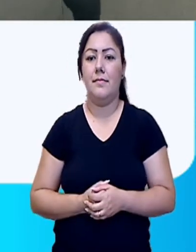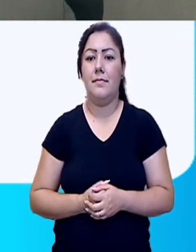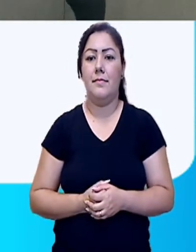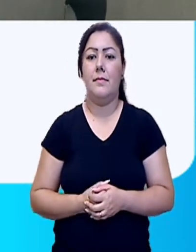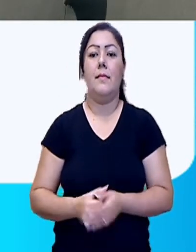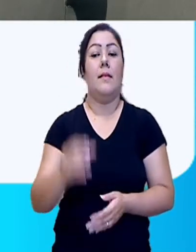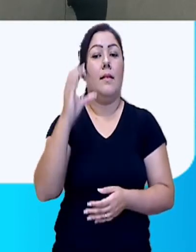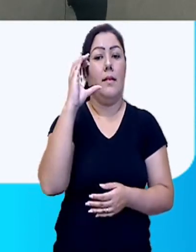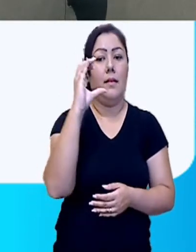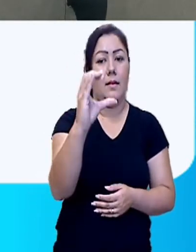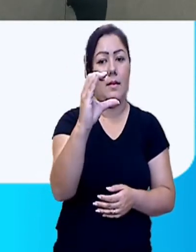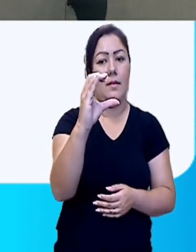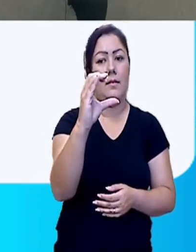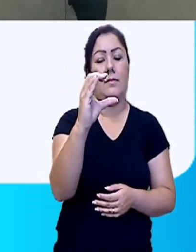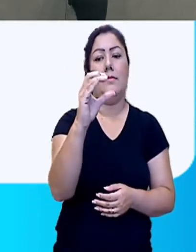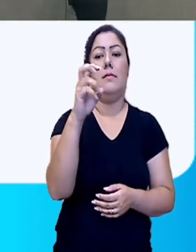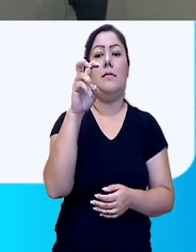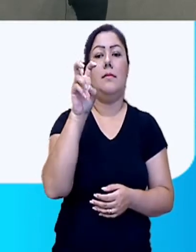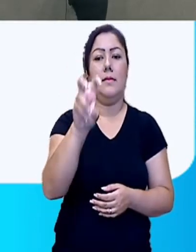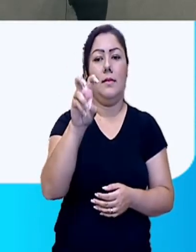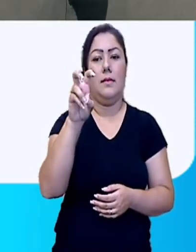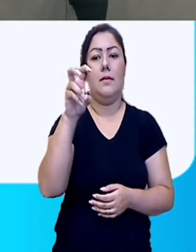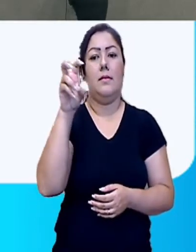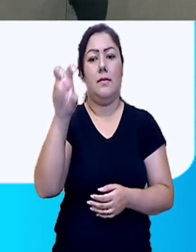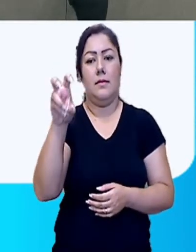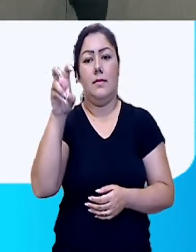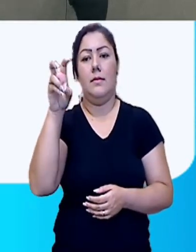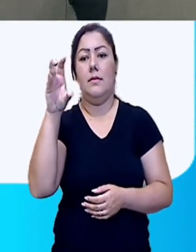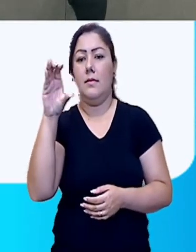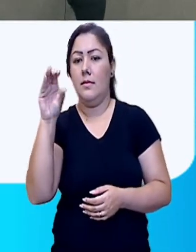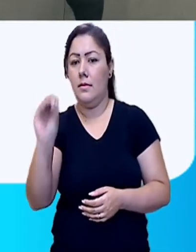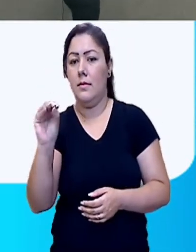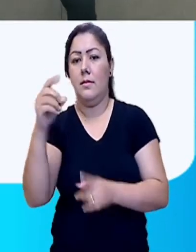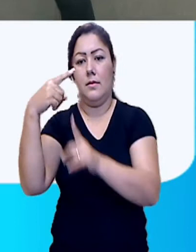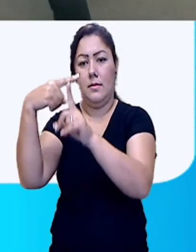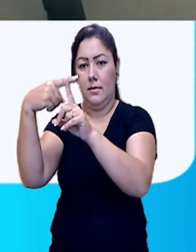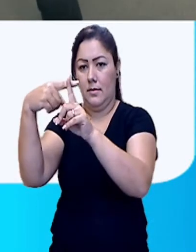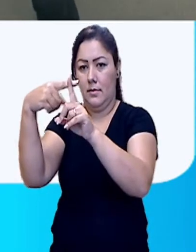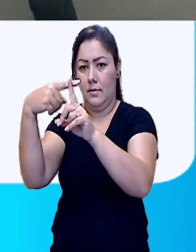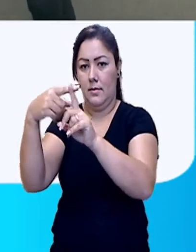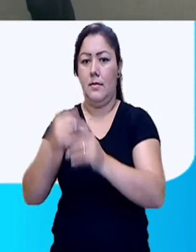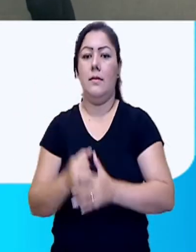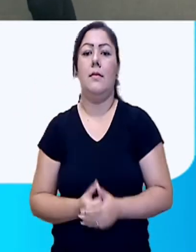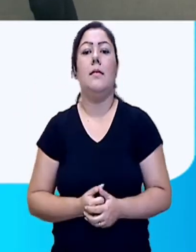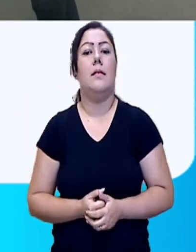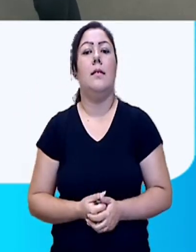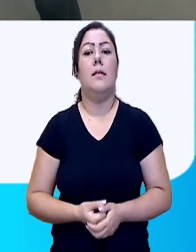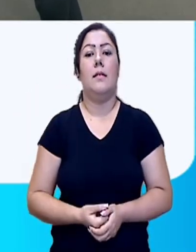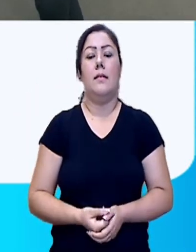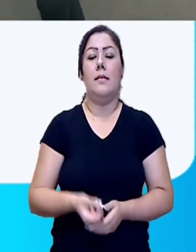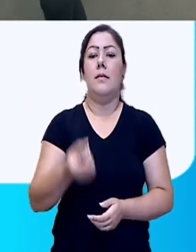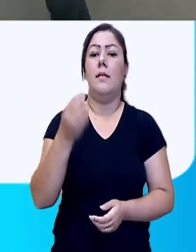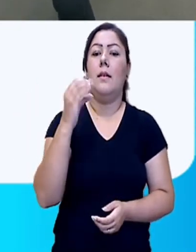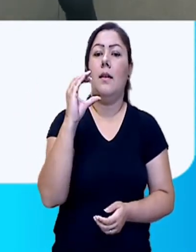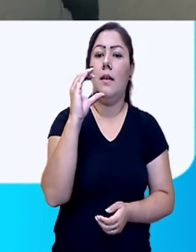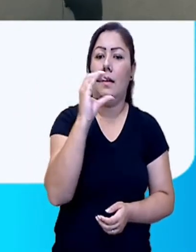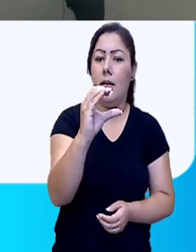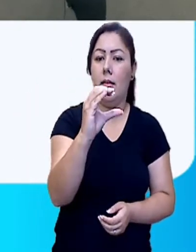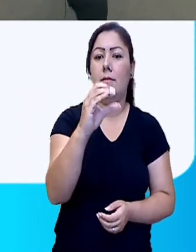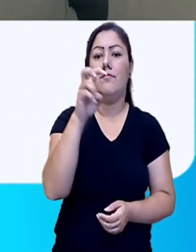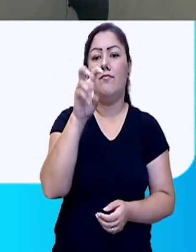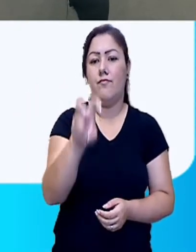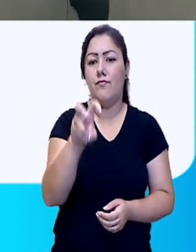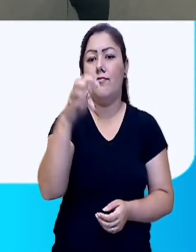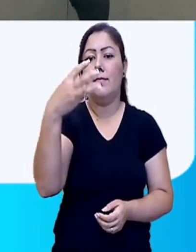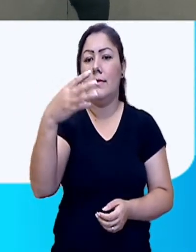um crédito de 550. E na letra D, um crédito de